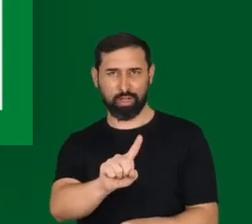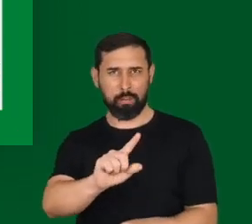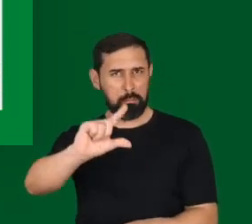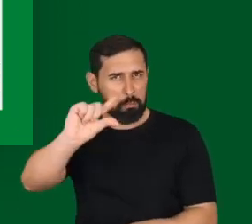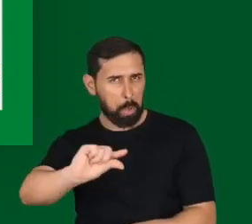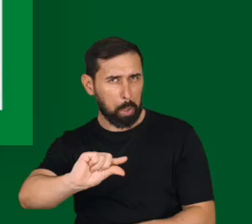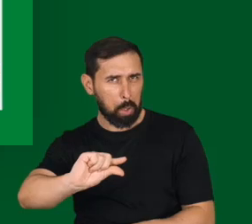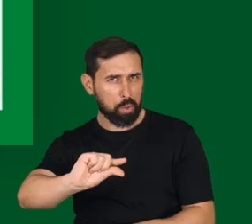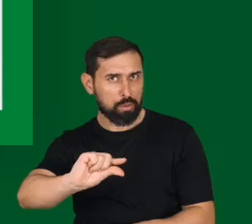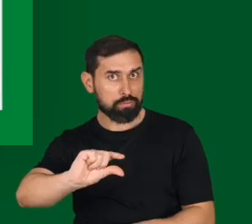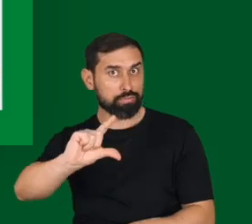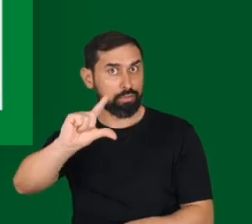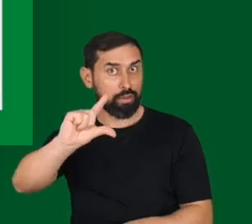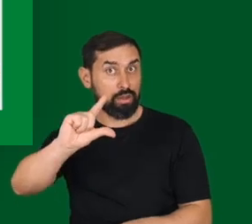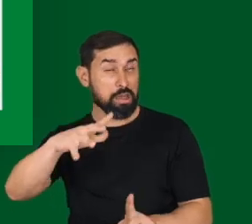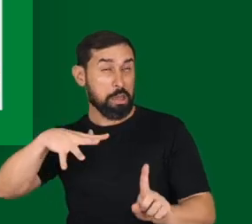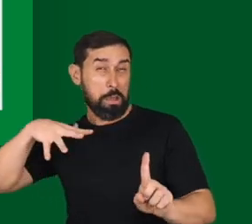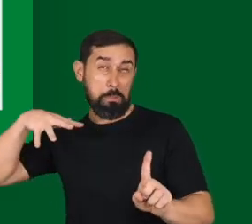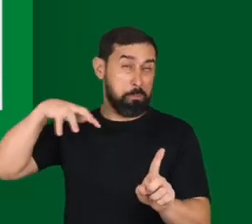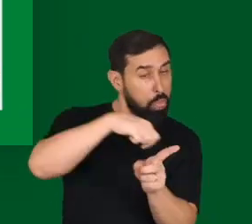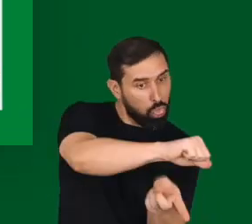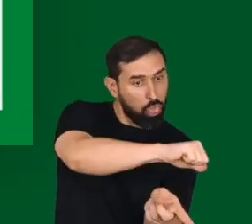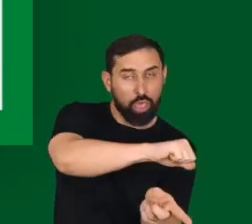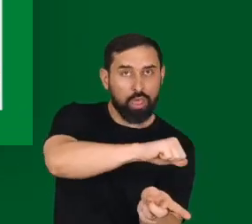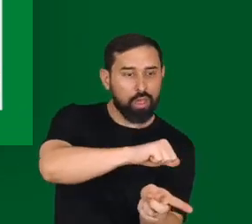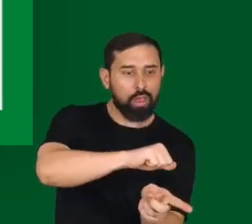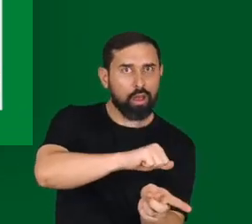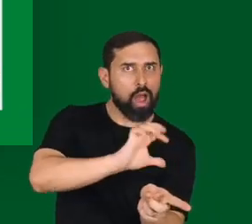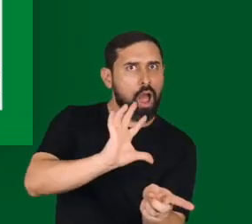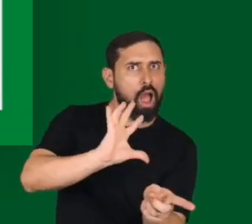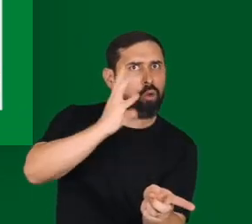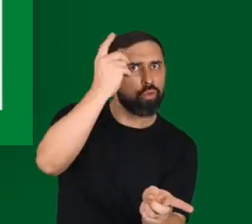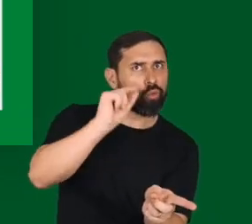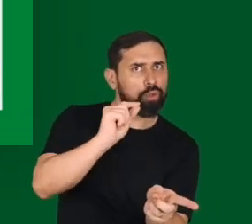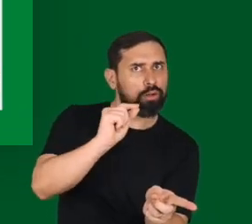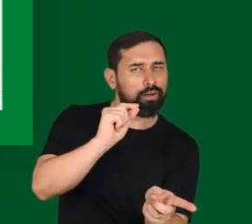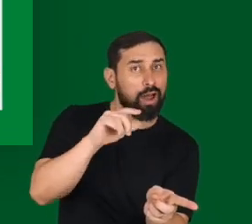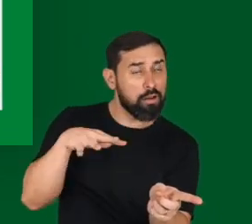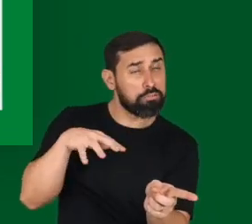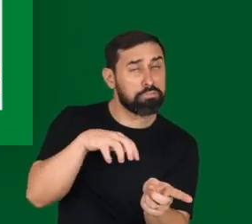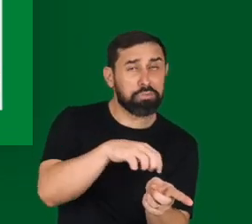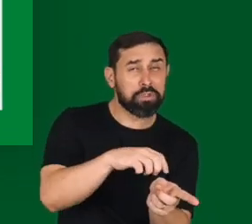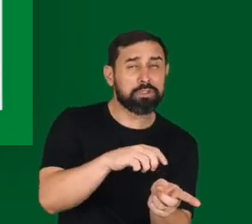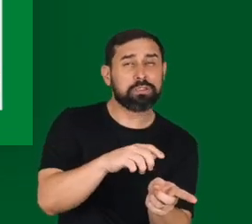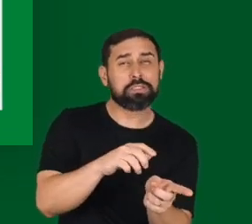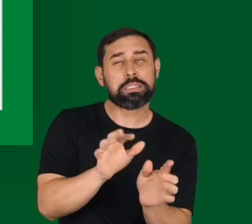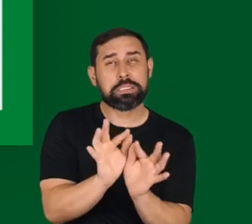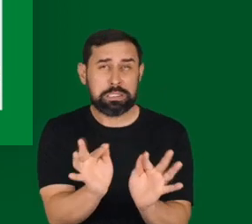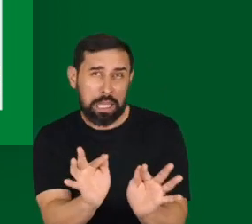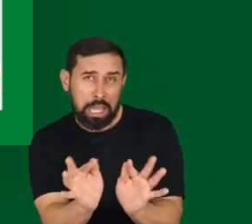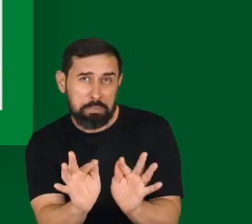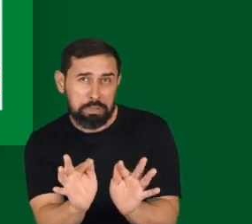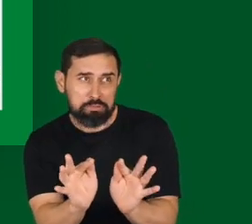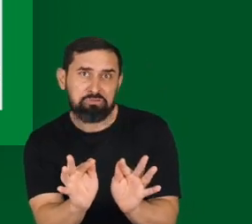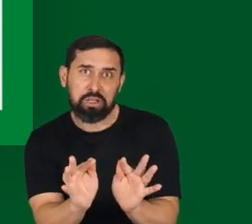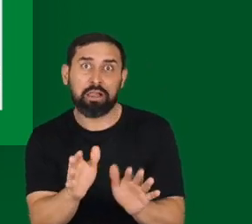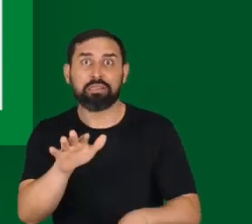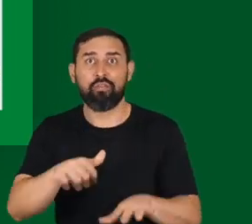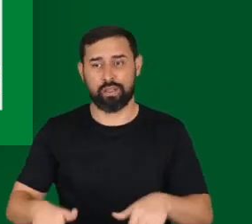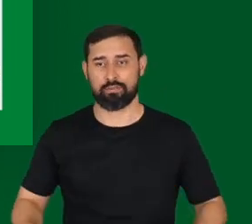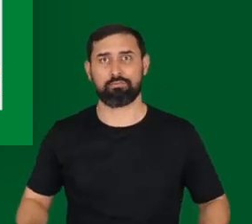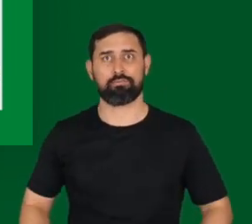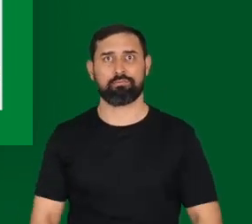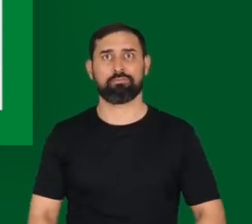uma velocidade baixa, e que tipo de lesão eu posso encontrar? Então, diante da velocidade baixa, fraturas em membros